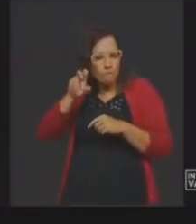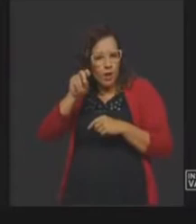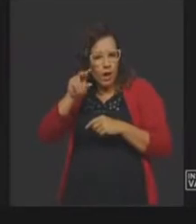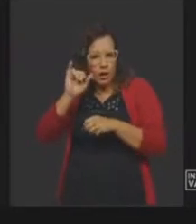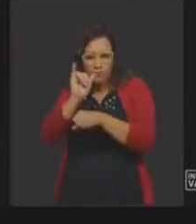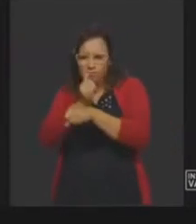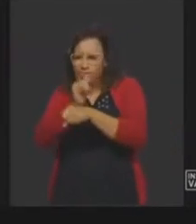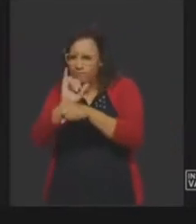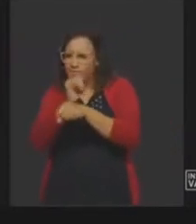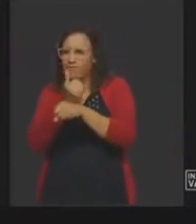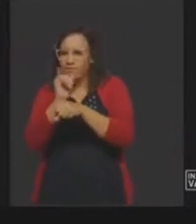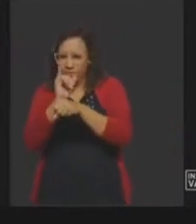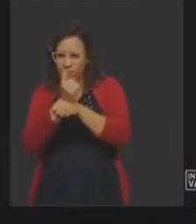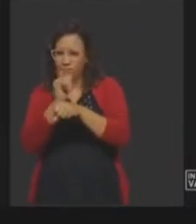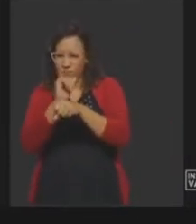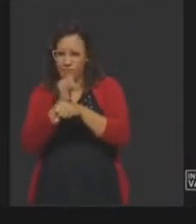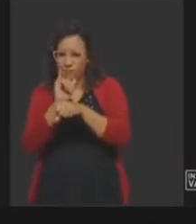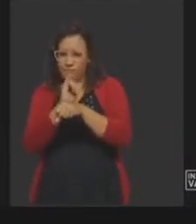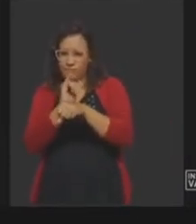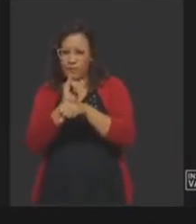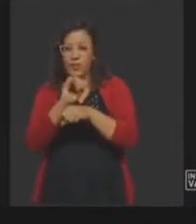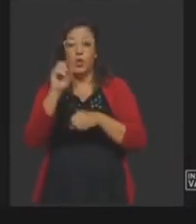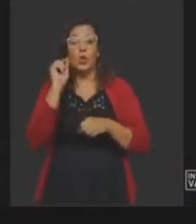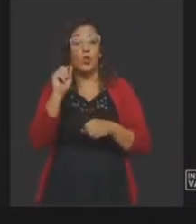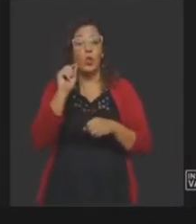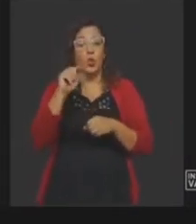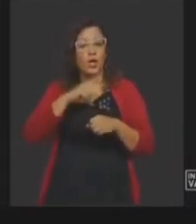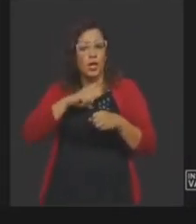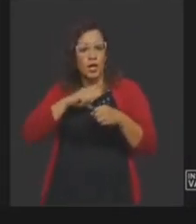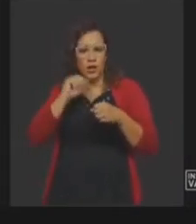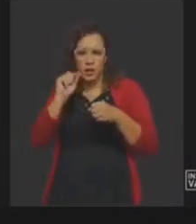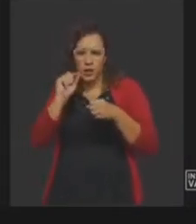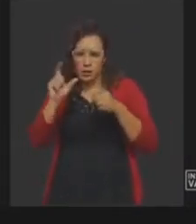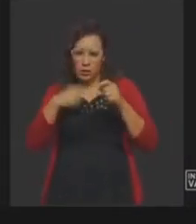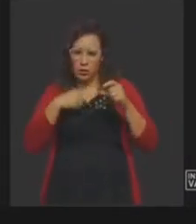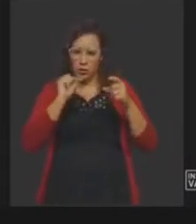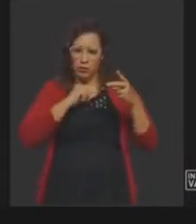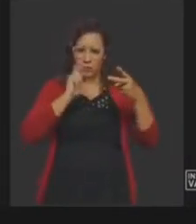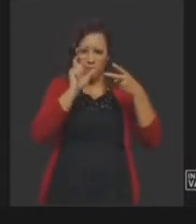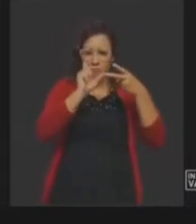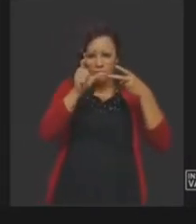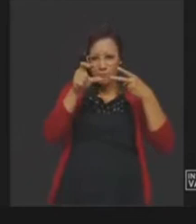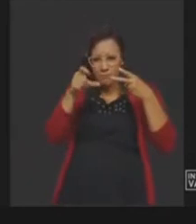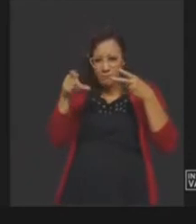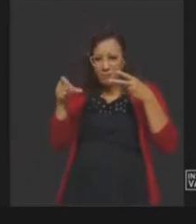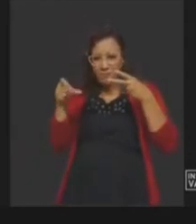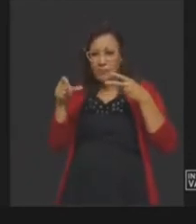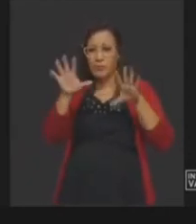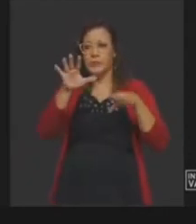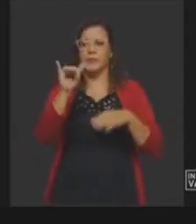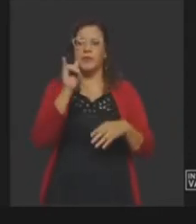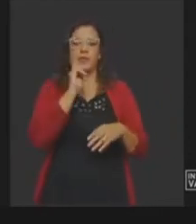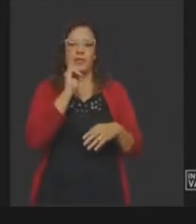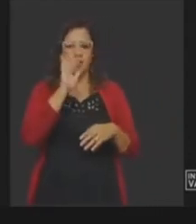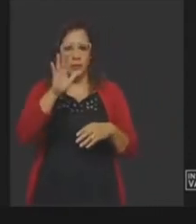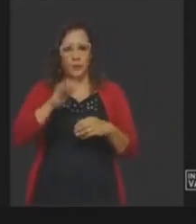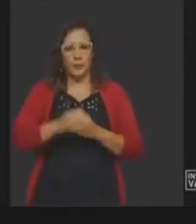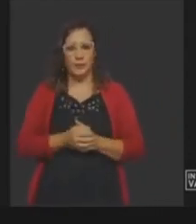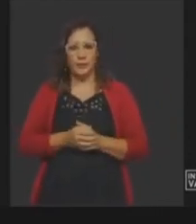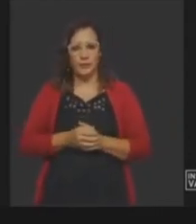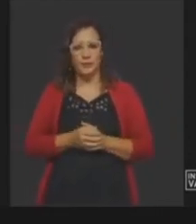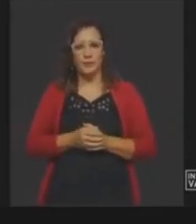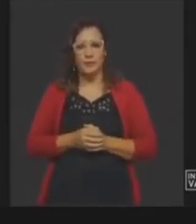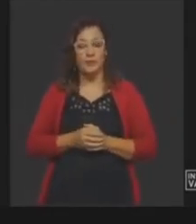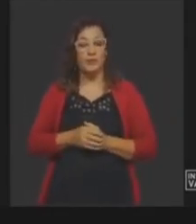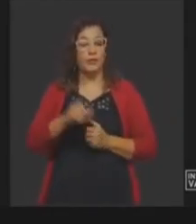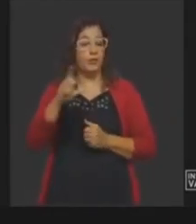ferramentas capazes de carregar o gene para dentro de uma célula. E vamos ver nesse esquema aqui então. Nós